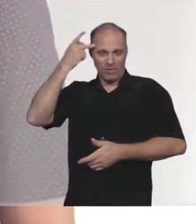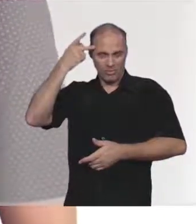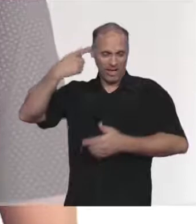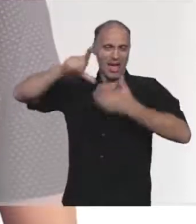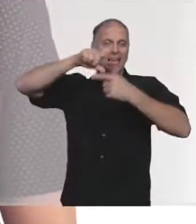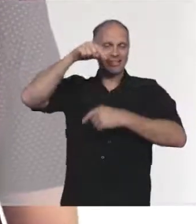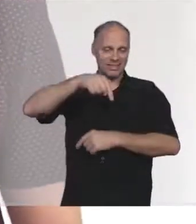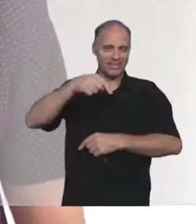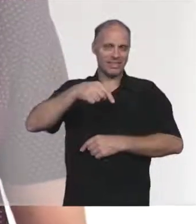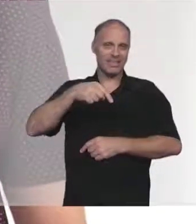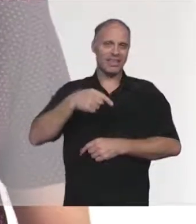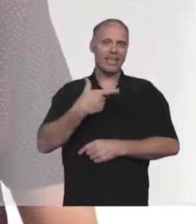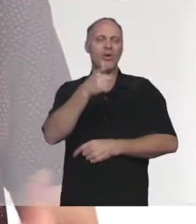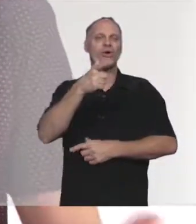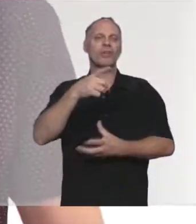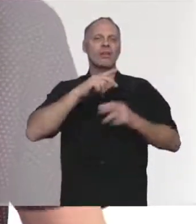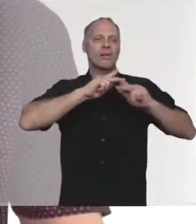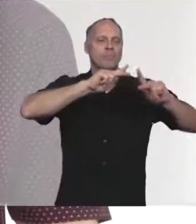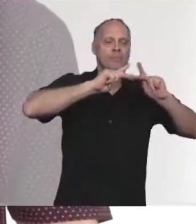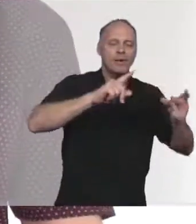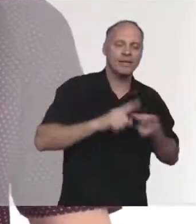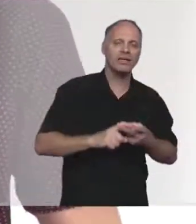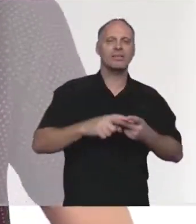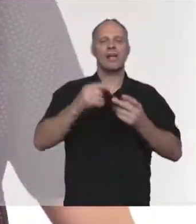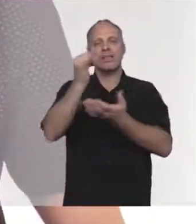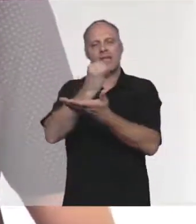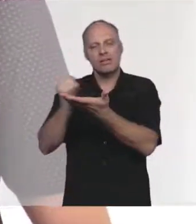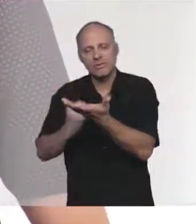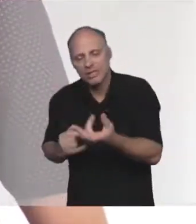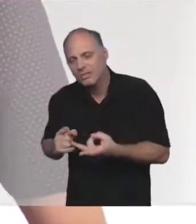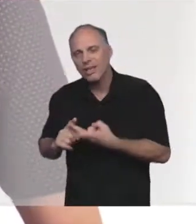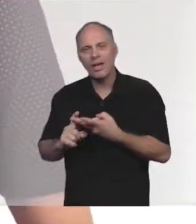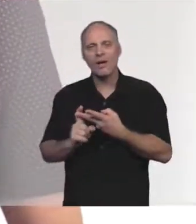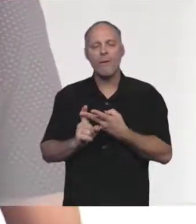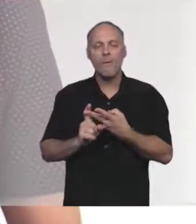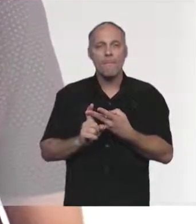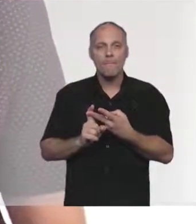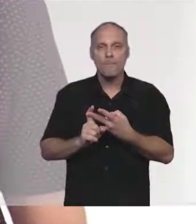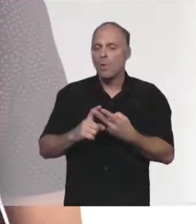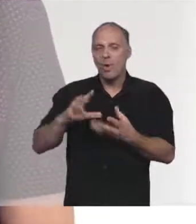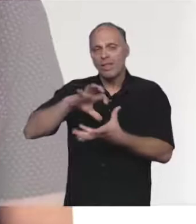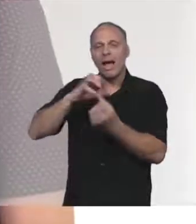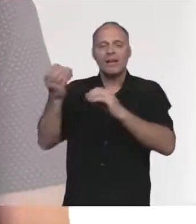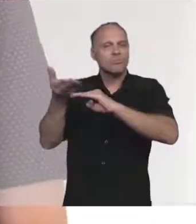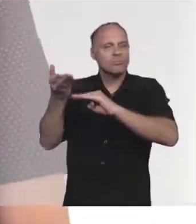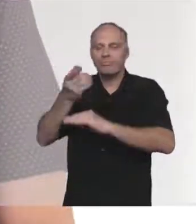e colegas, eram ou da área da propaganda, ou da área da ilustração, né?